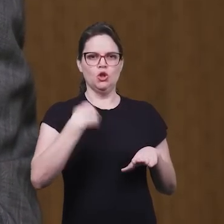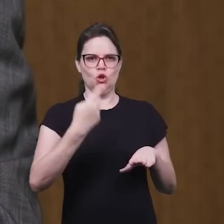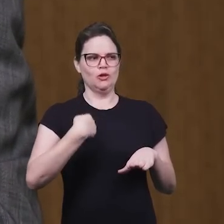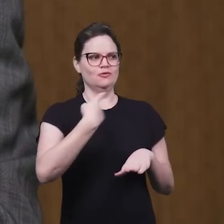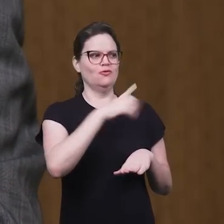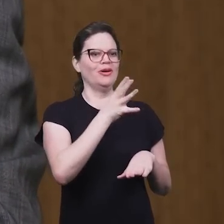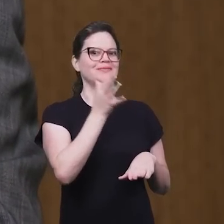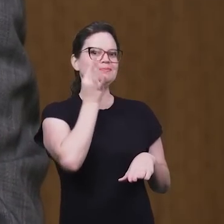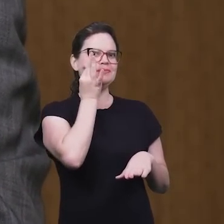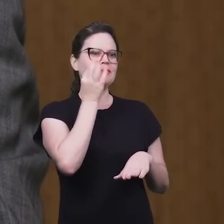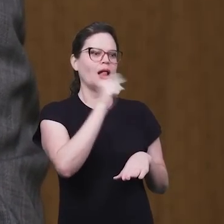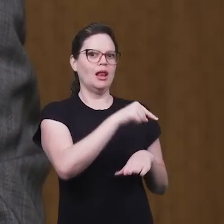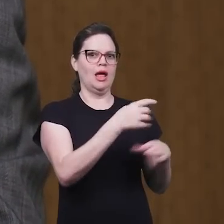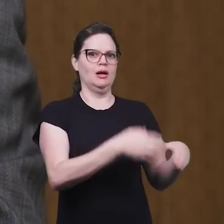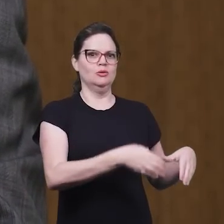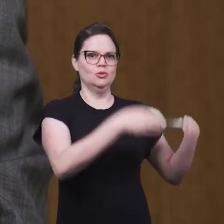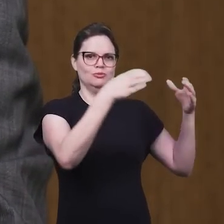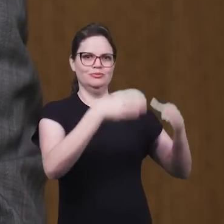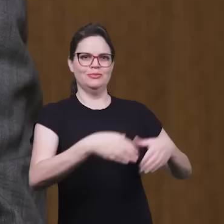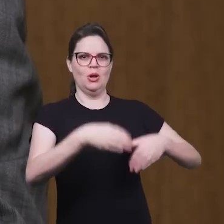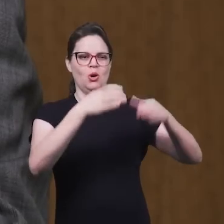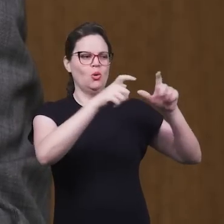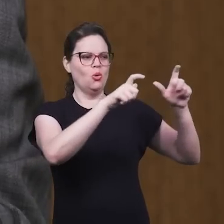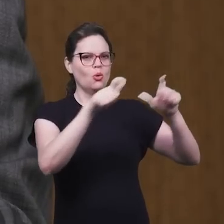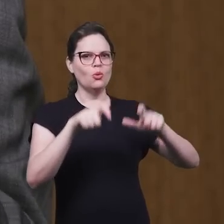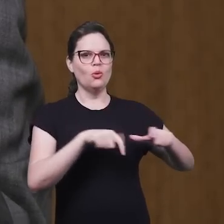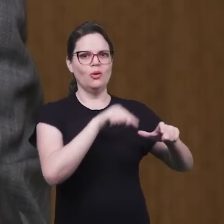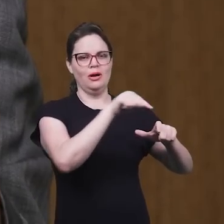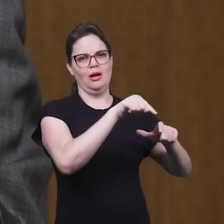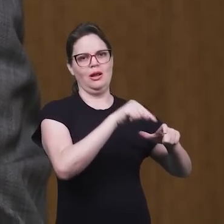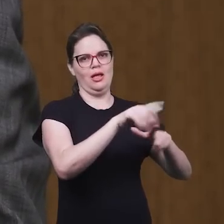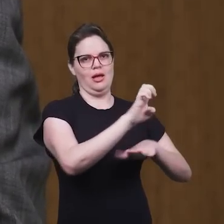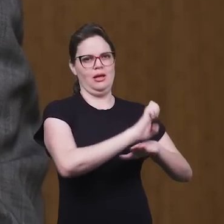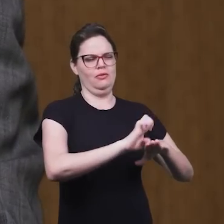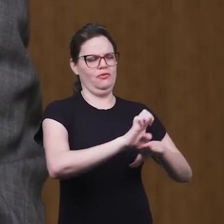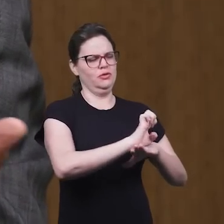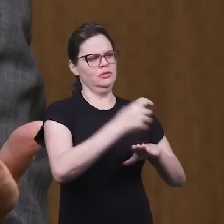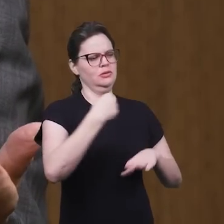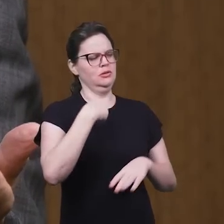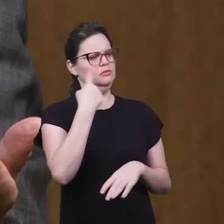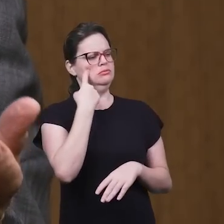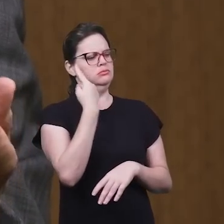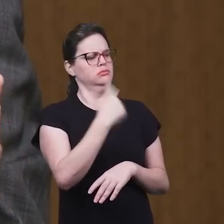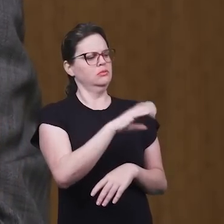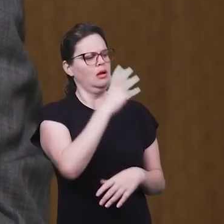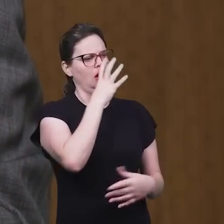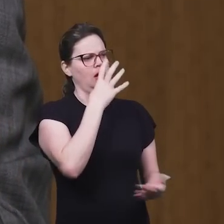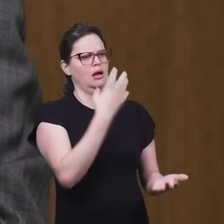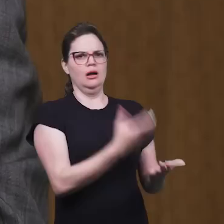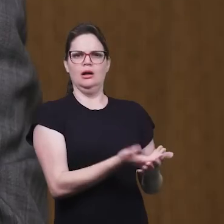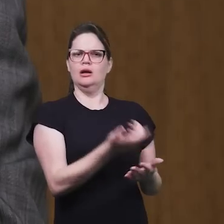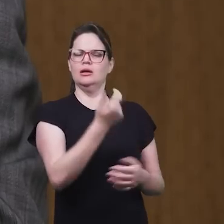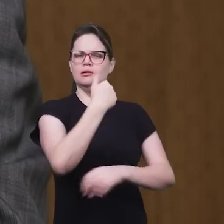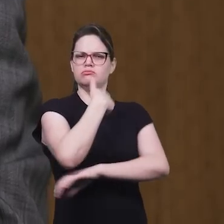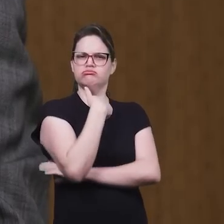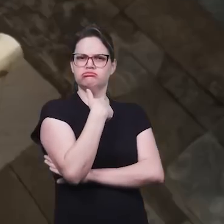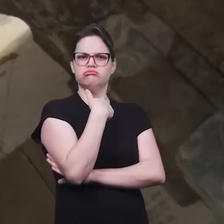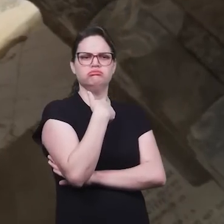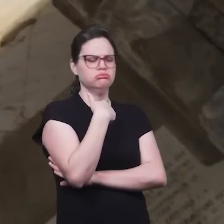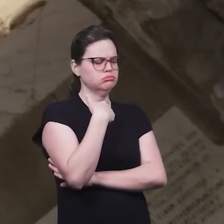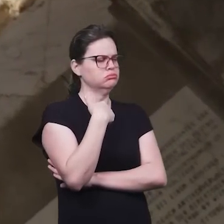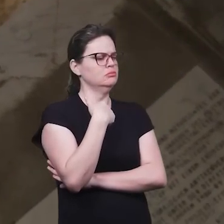de Éfeso e ali pudemos ver um cenário que até nos surpreendeu, mas foi um cenário